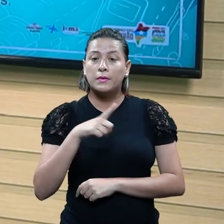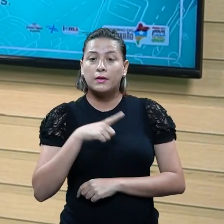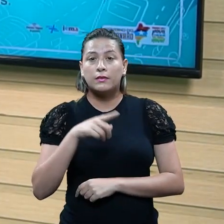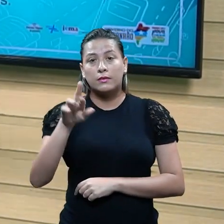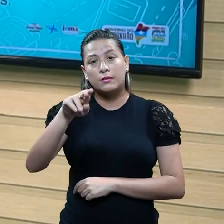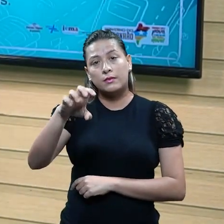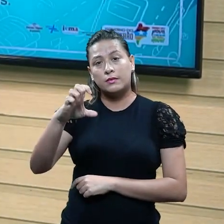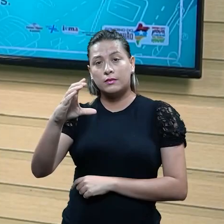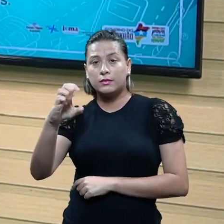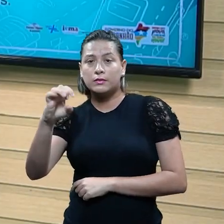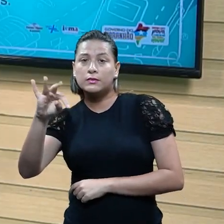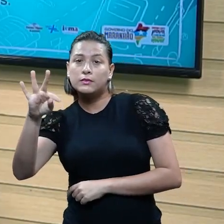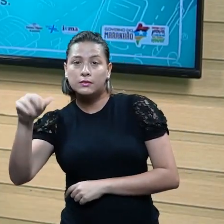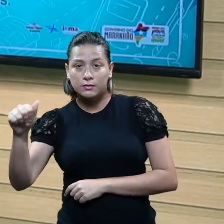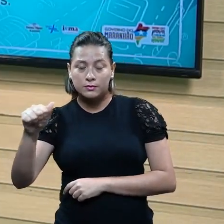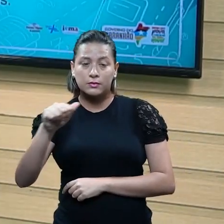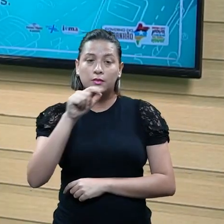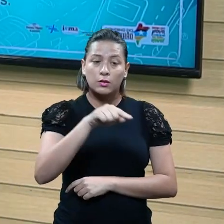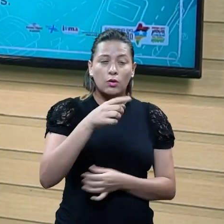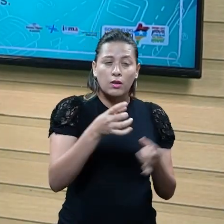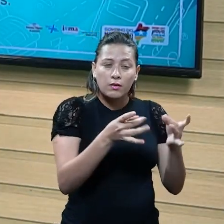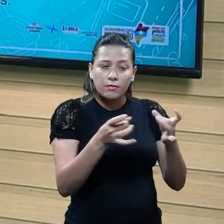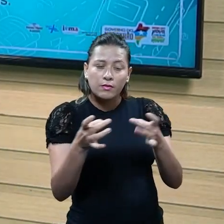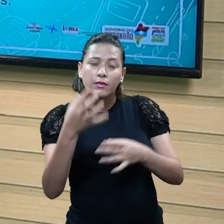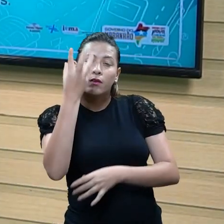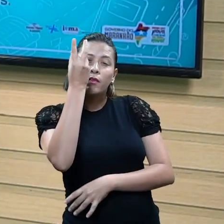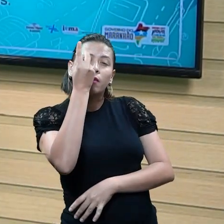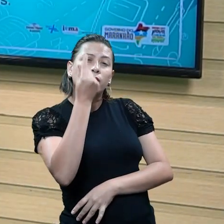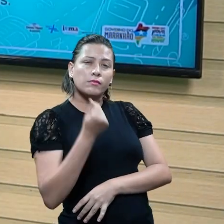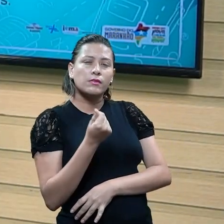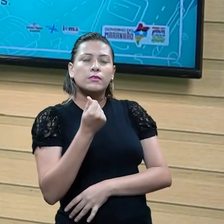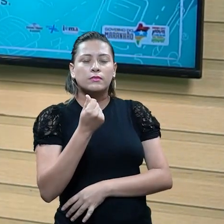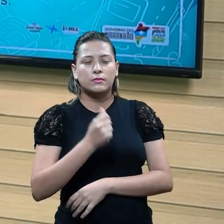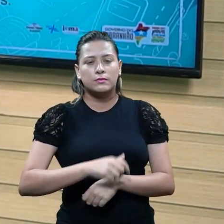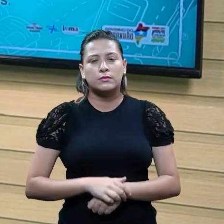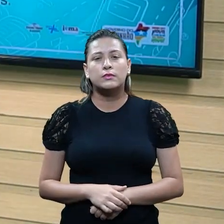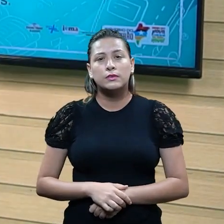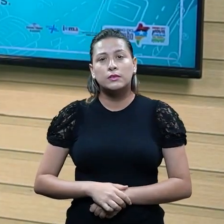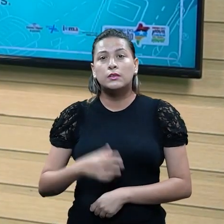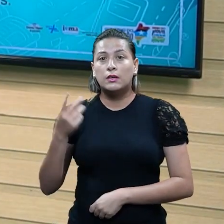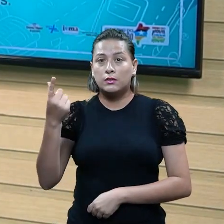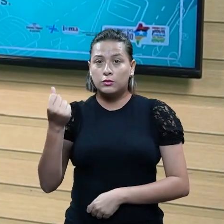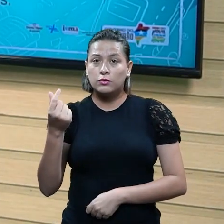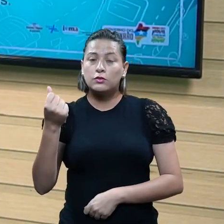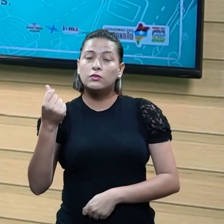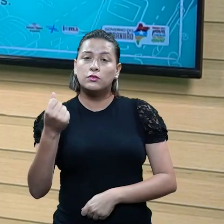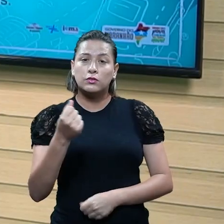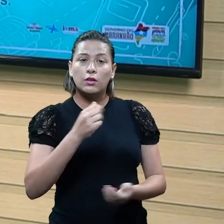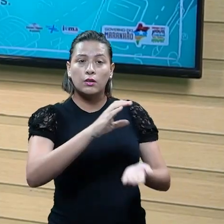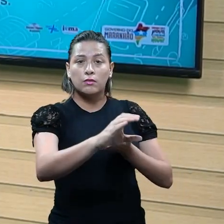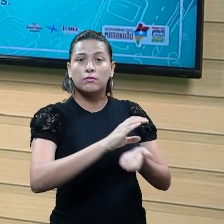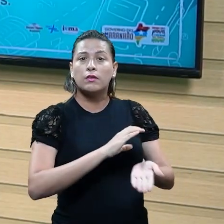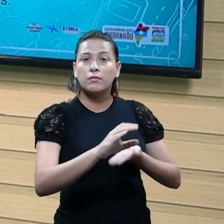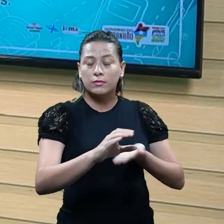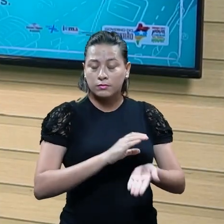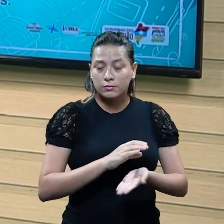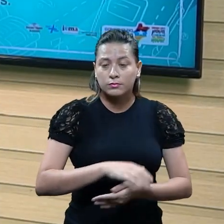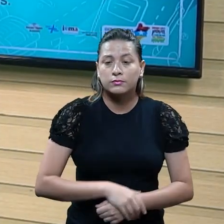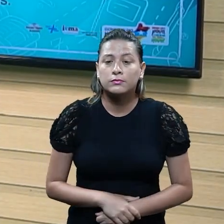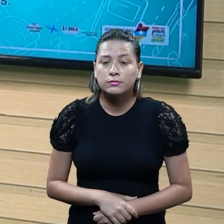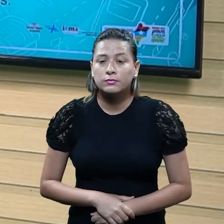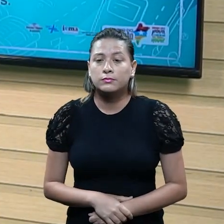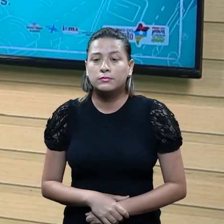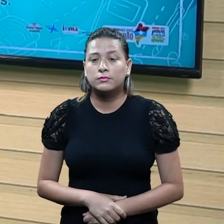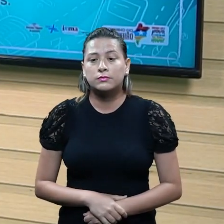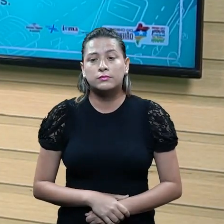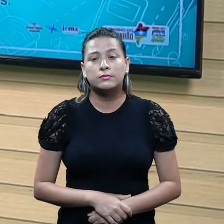receita. Então, ao passo que ela vai vendendo a farinha dos seus produtores, vai entrando dinheiro. Esse dinheiro, como ele é do ato